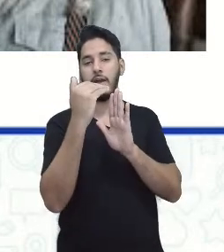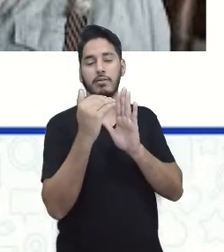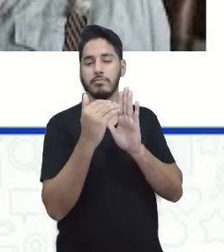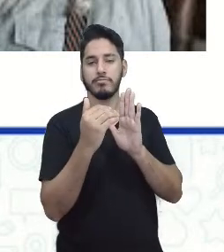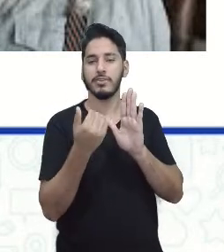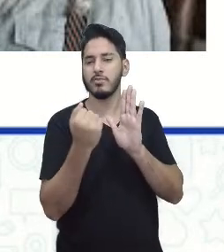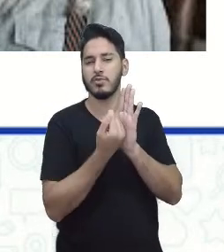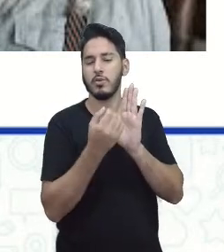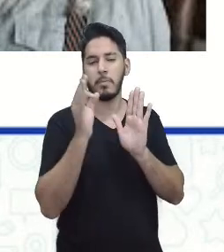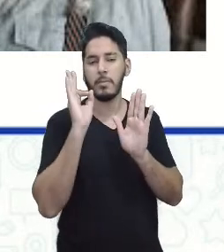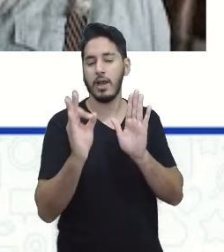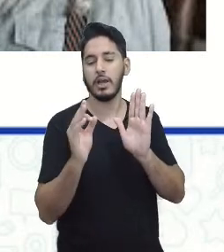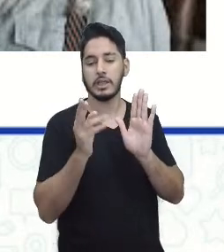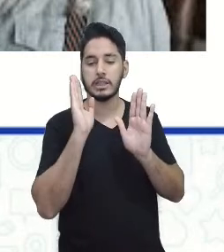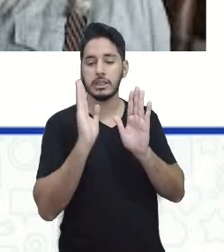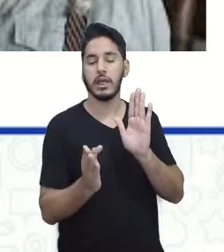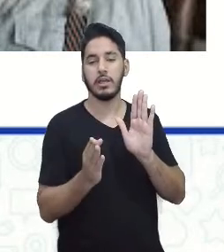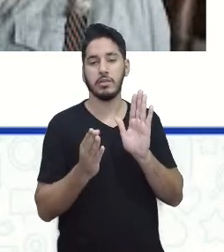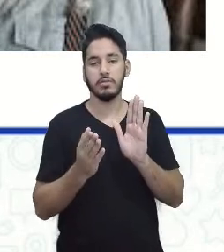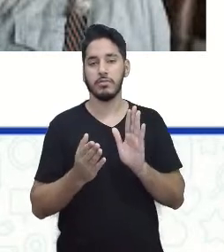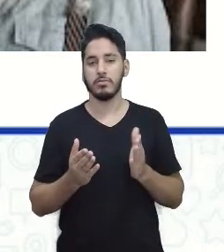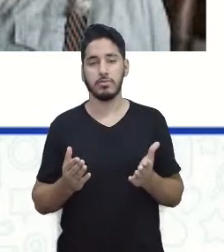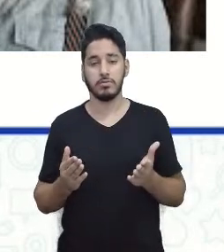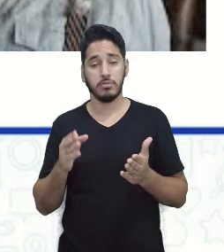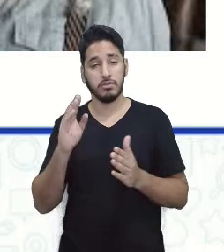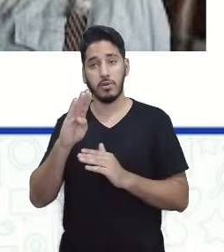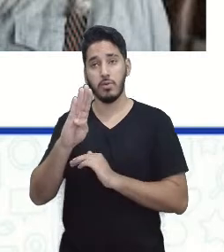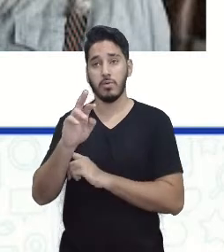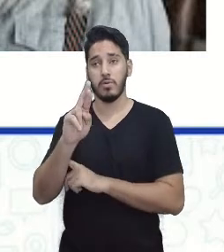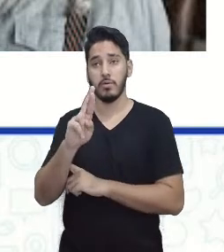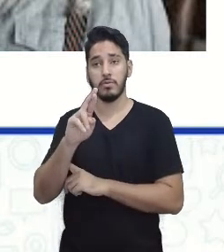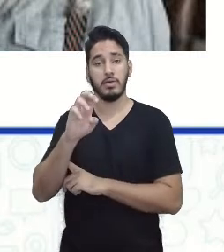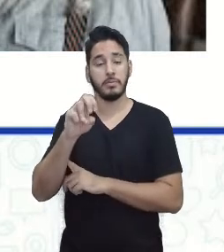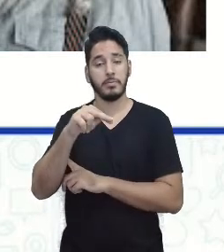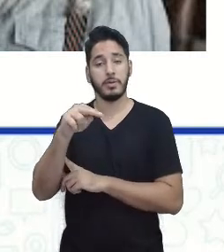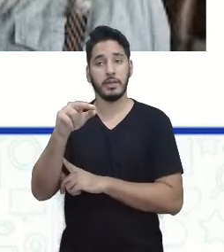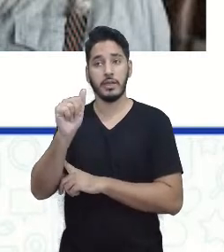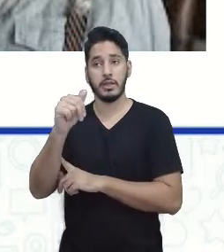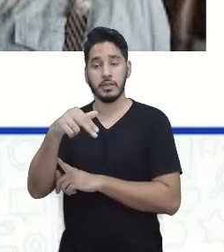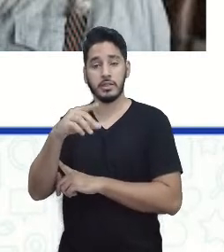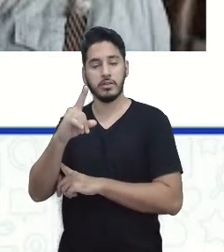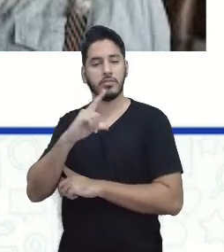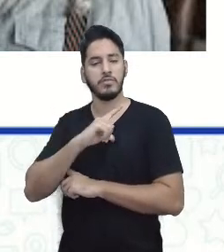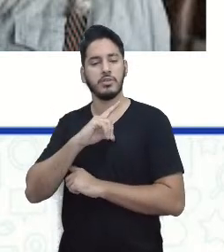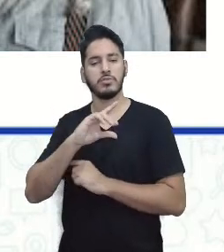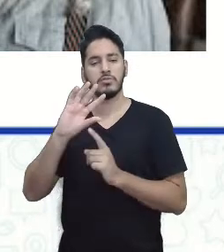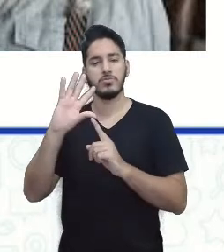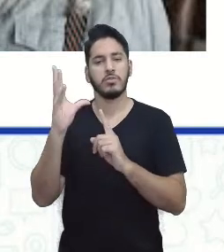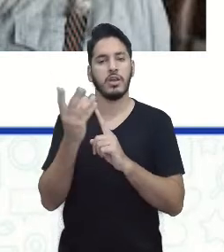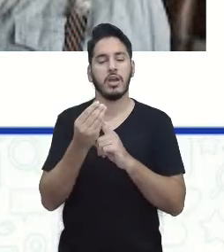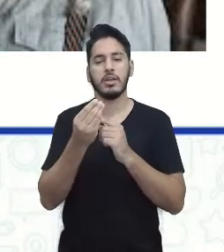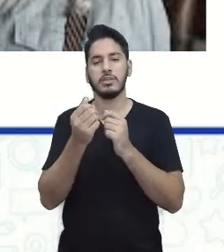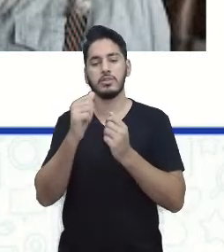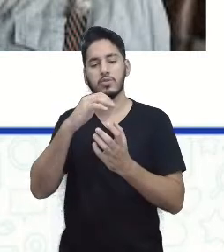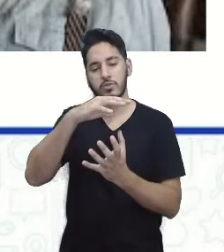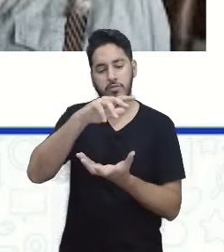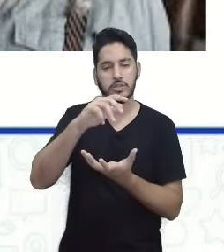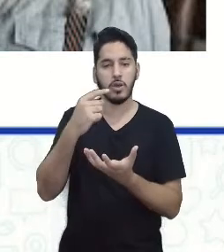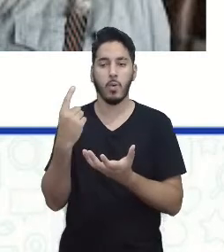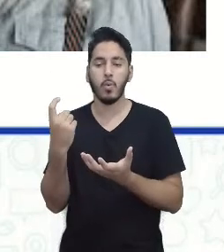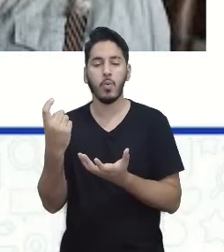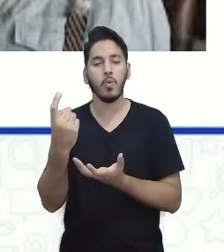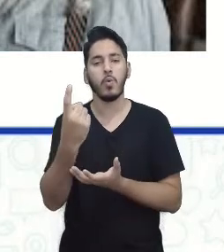tem um rótulo que ele se enquadre. Então, Brenan é um grande artista que fez uma arte universal, uma arte